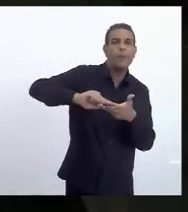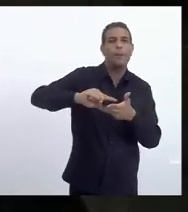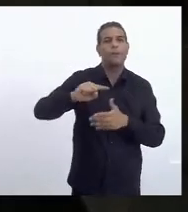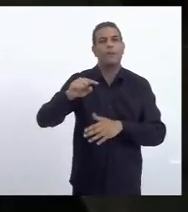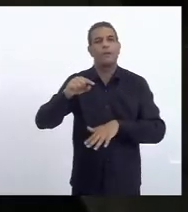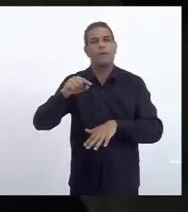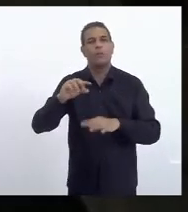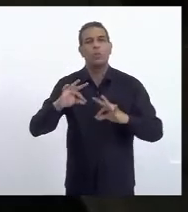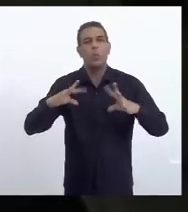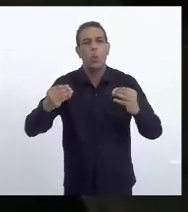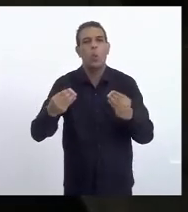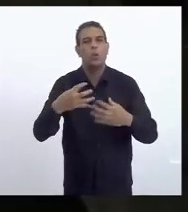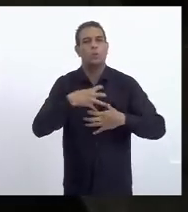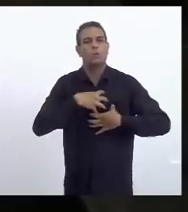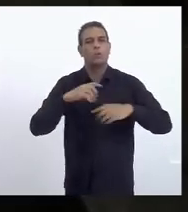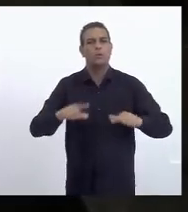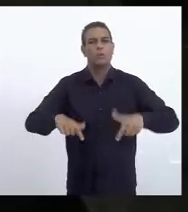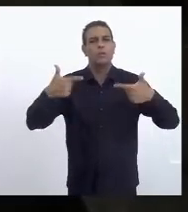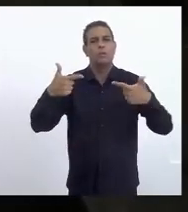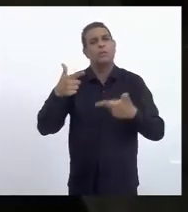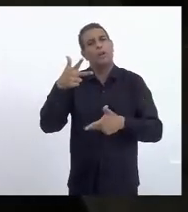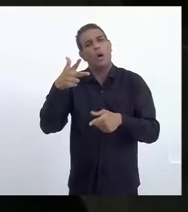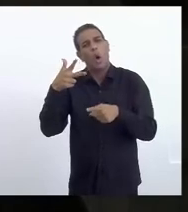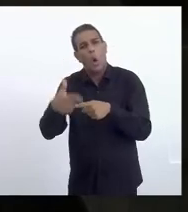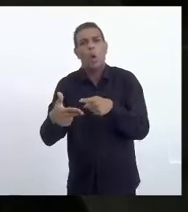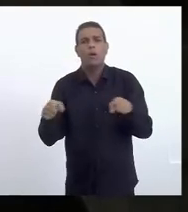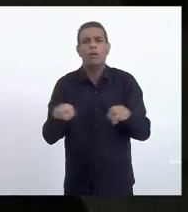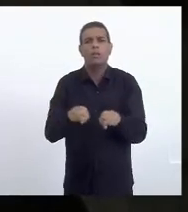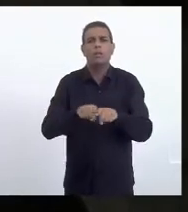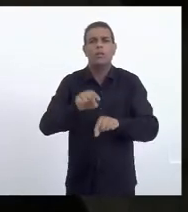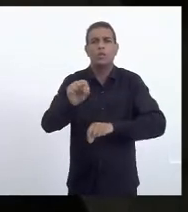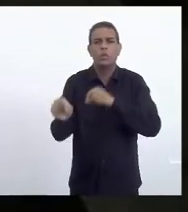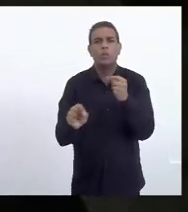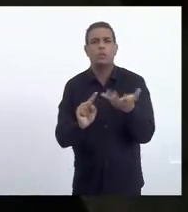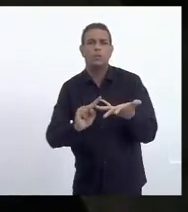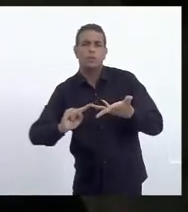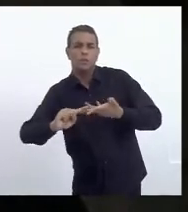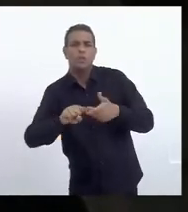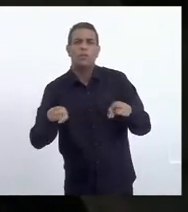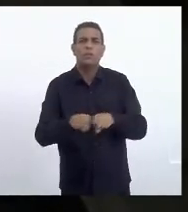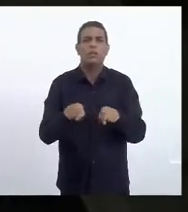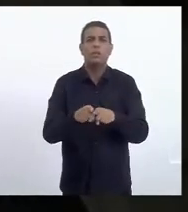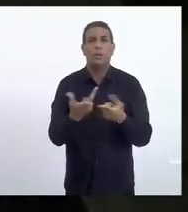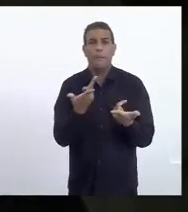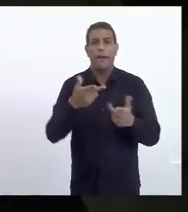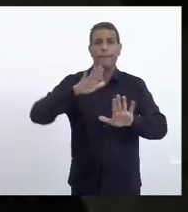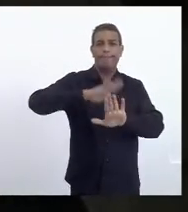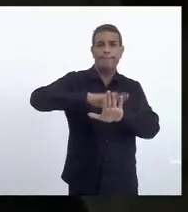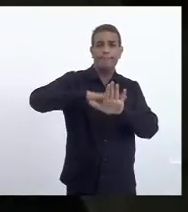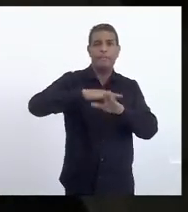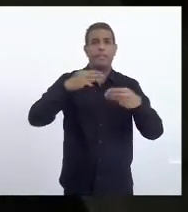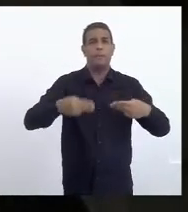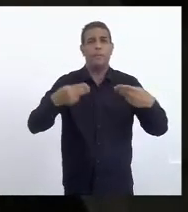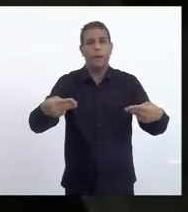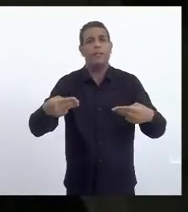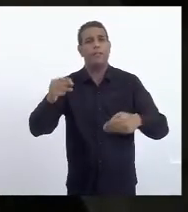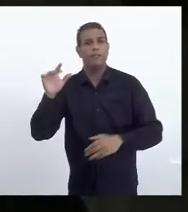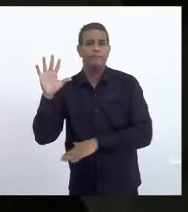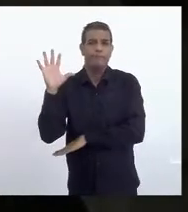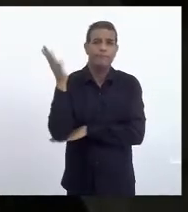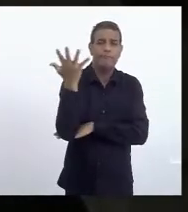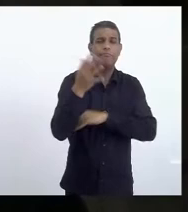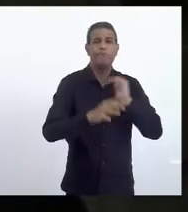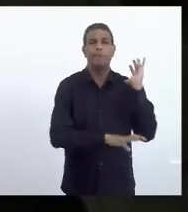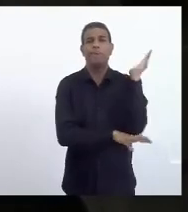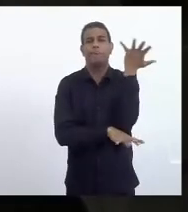madeiras né com a atividade de corte de madeiras porte de armas Ilegais também clandestinos patrocinadas pelo Ministério do meio ambiente